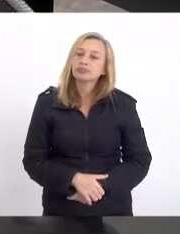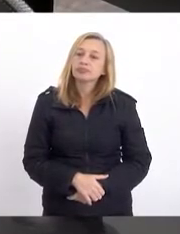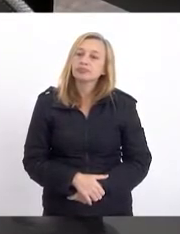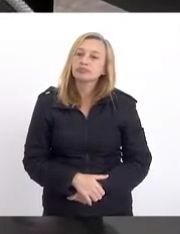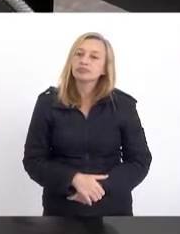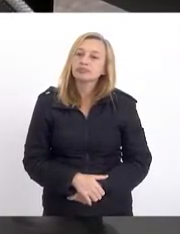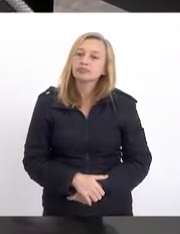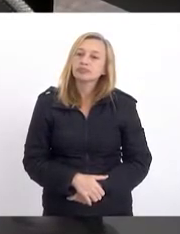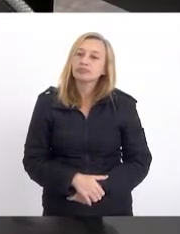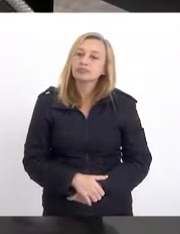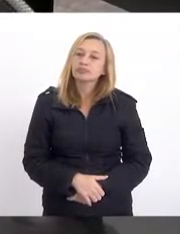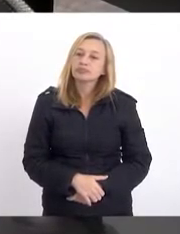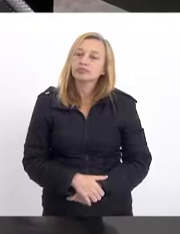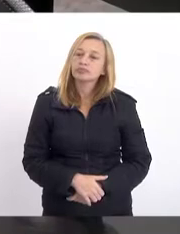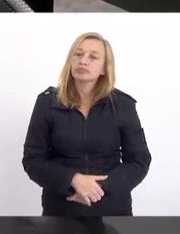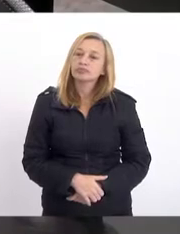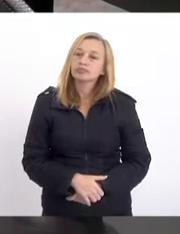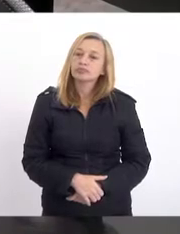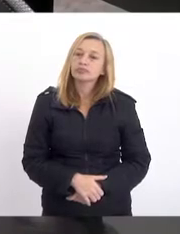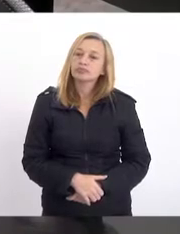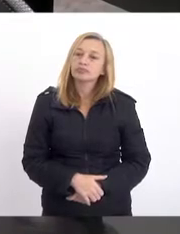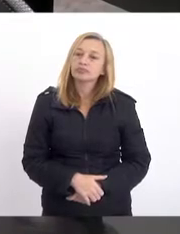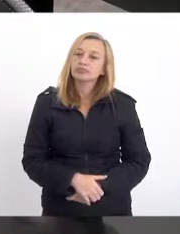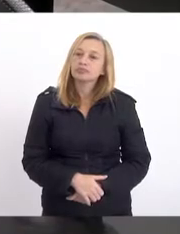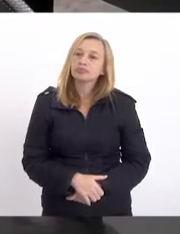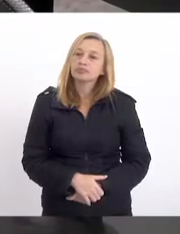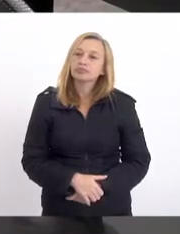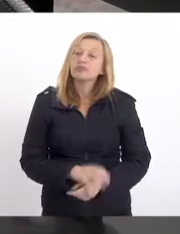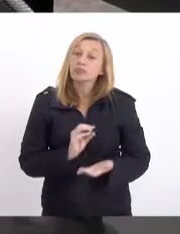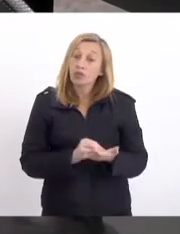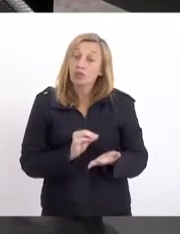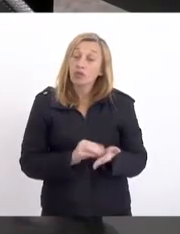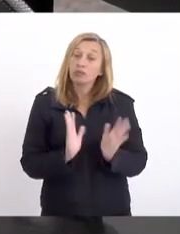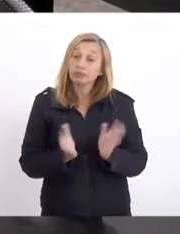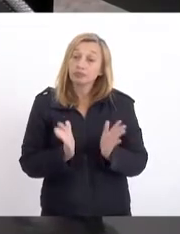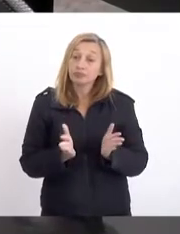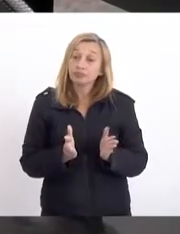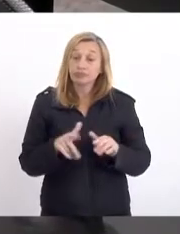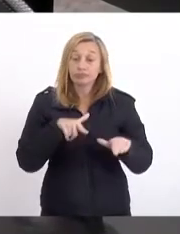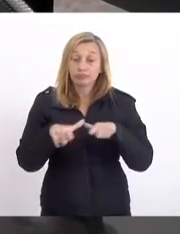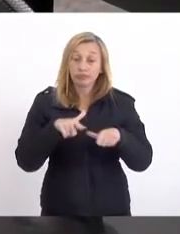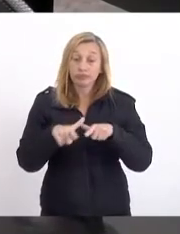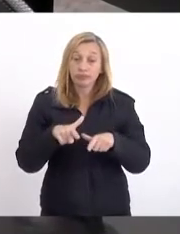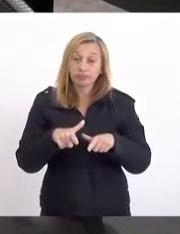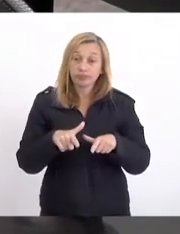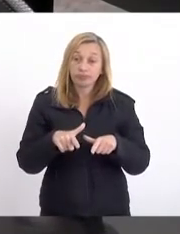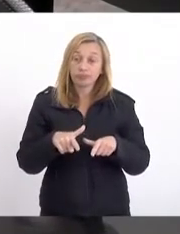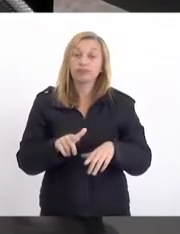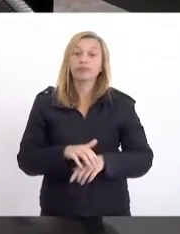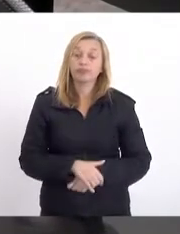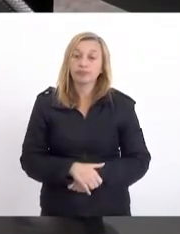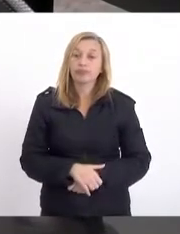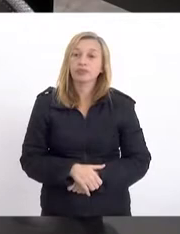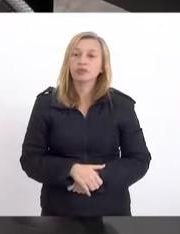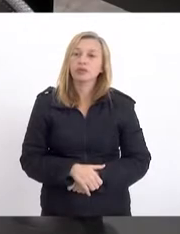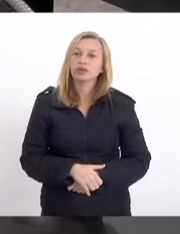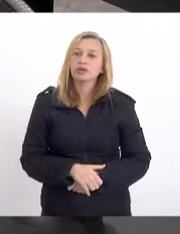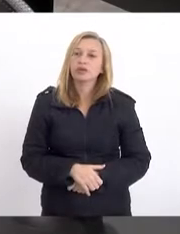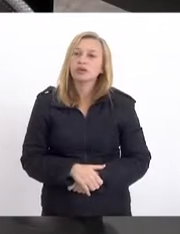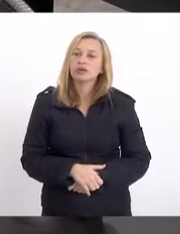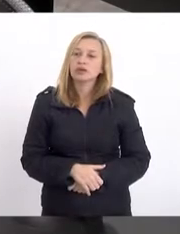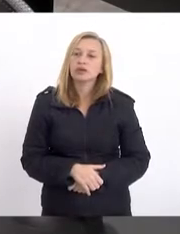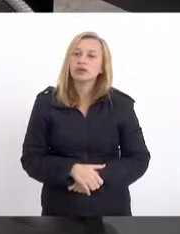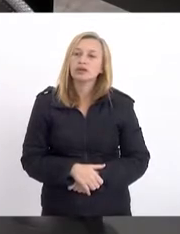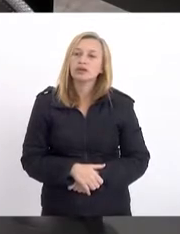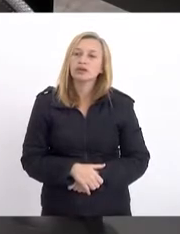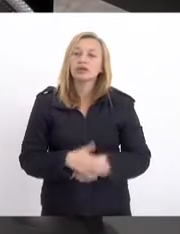E o que resta agora é trabalho, mãos à obra, não é?